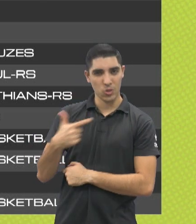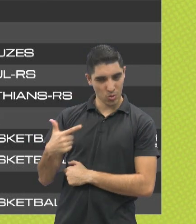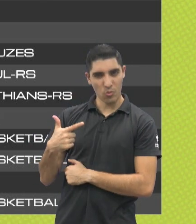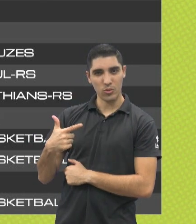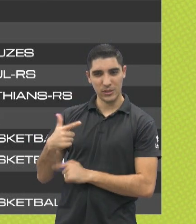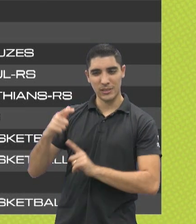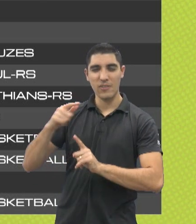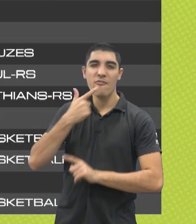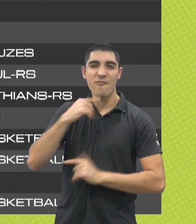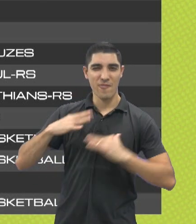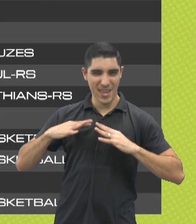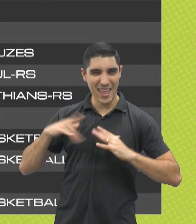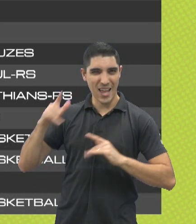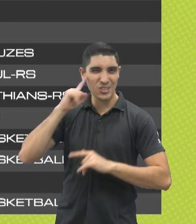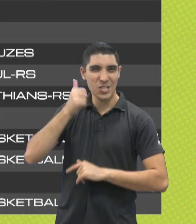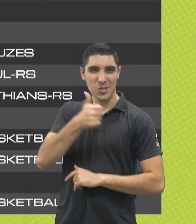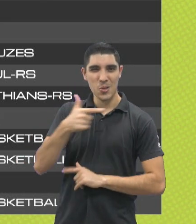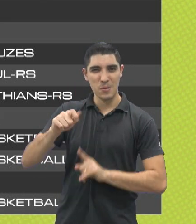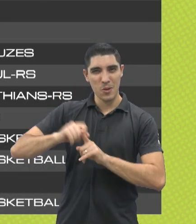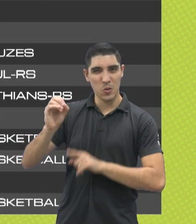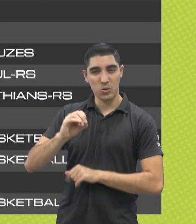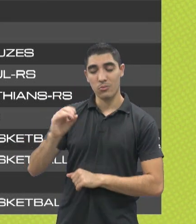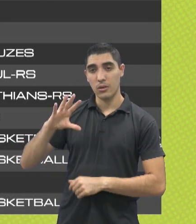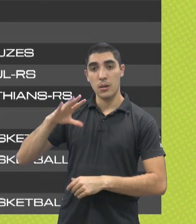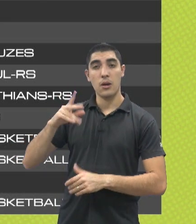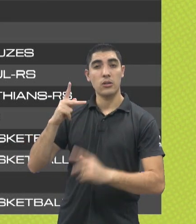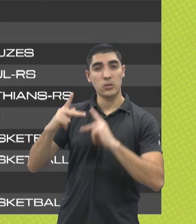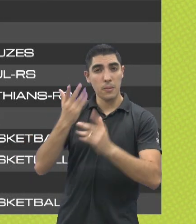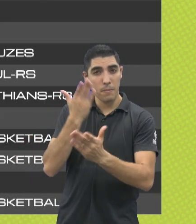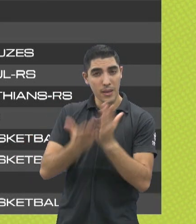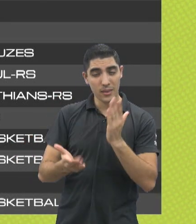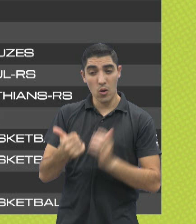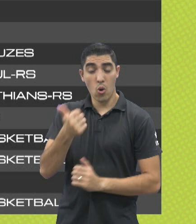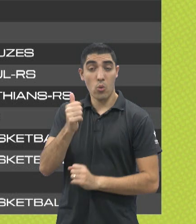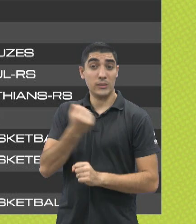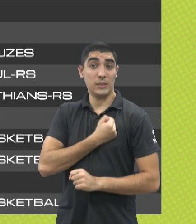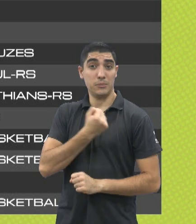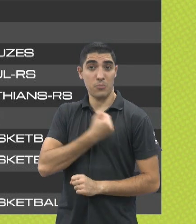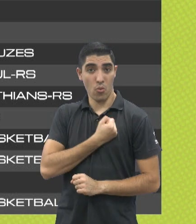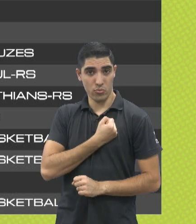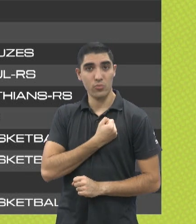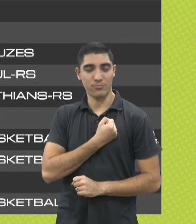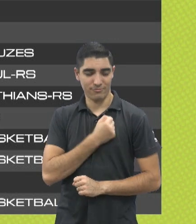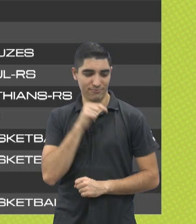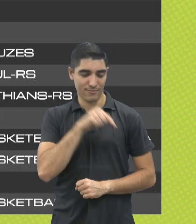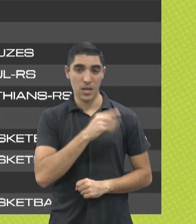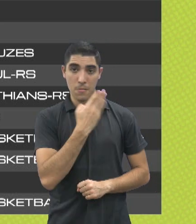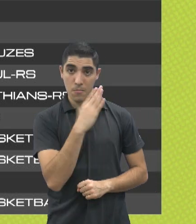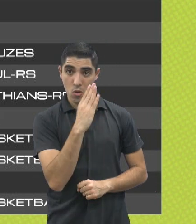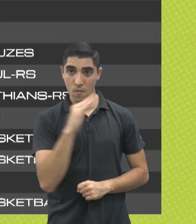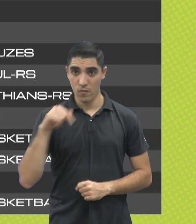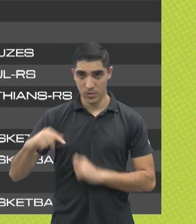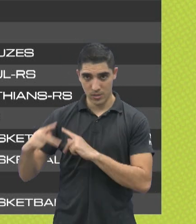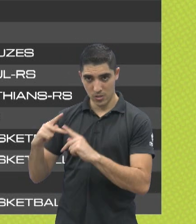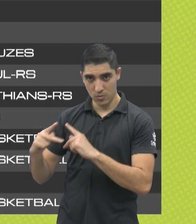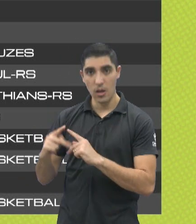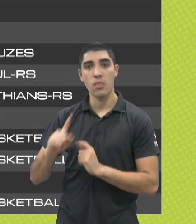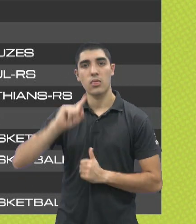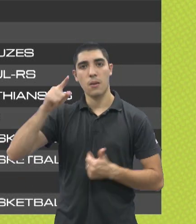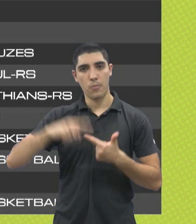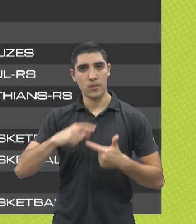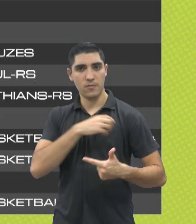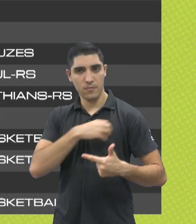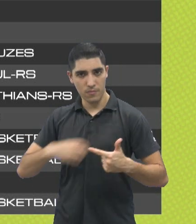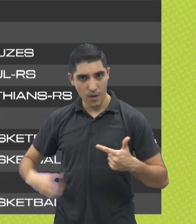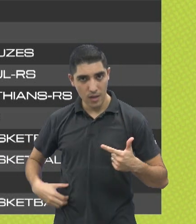pro Botafogo por 1 pontinho, mas perdeu em casa, por 1 pontinho não, por 11 pontos, né? Perdeu em casa pro Botafogo, depois recebeu o Vasco e